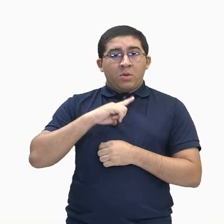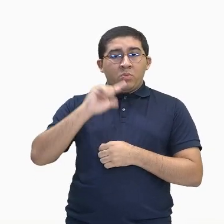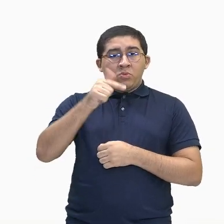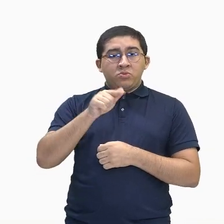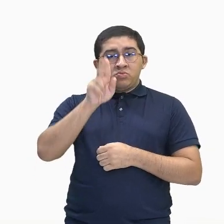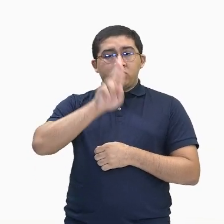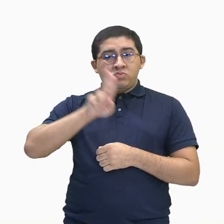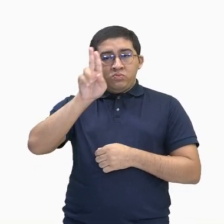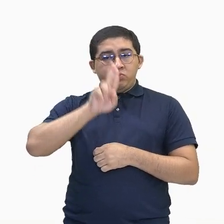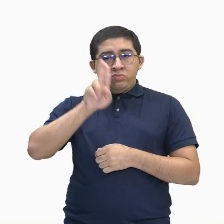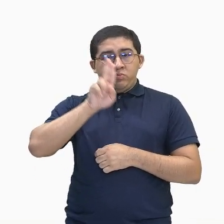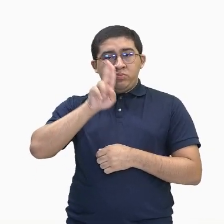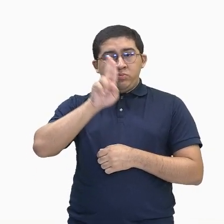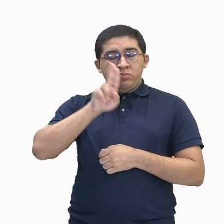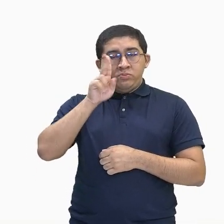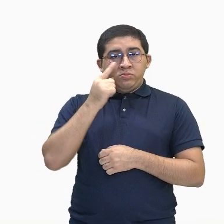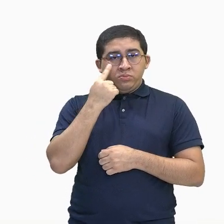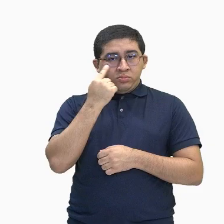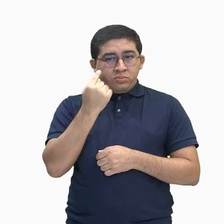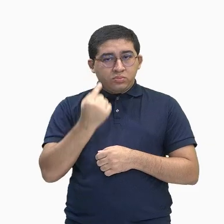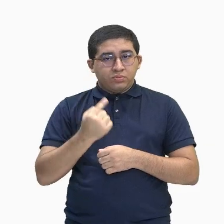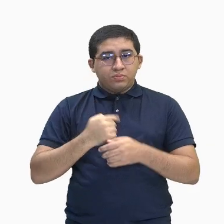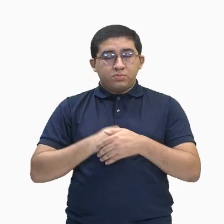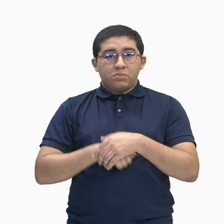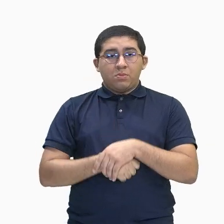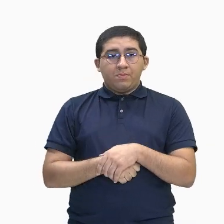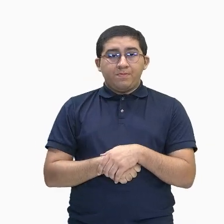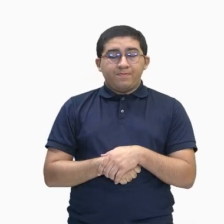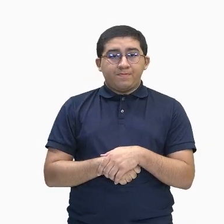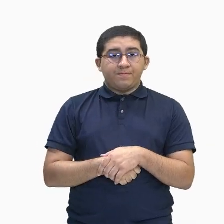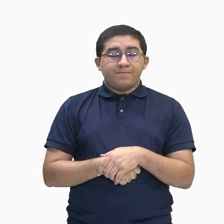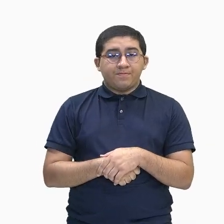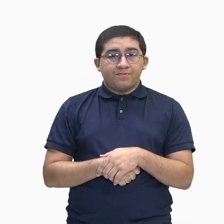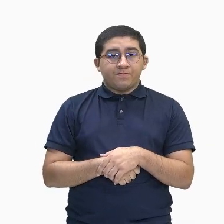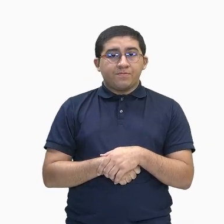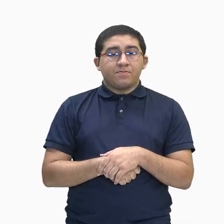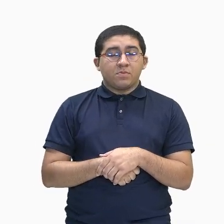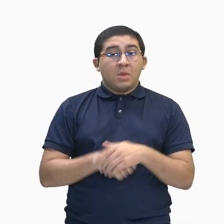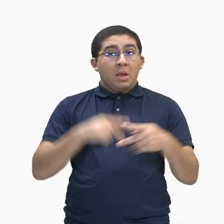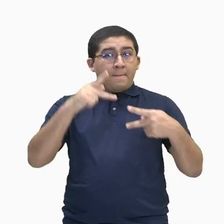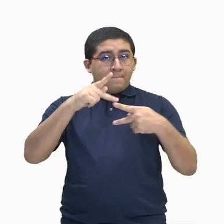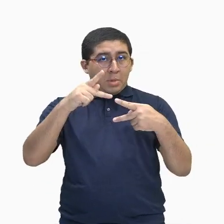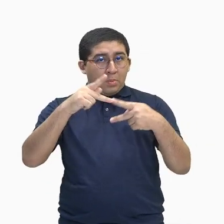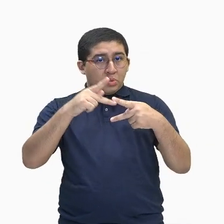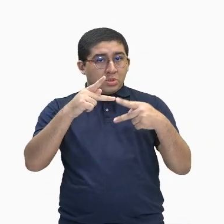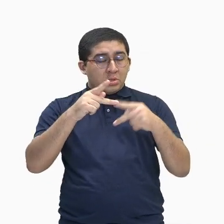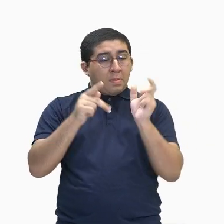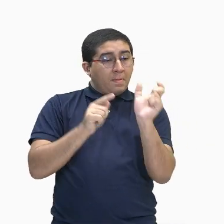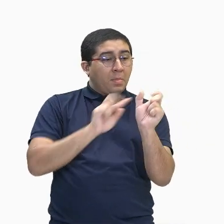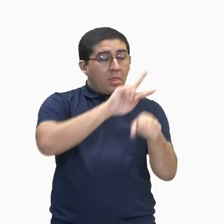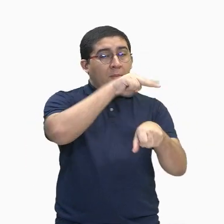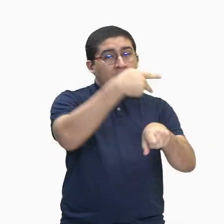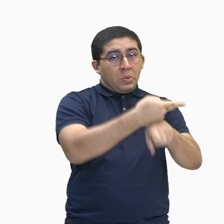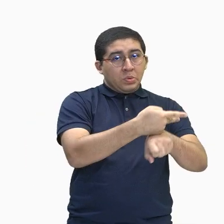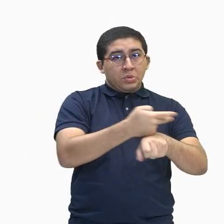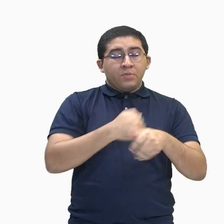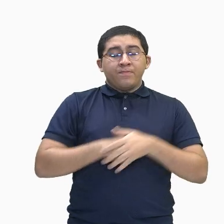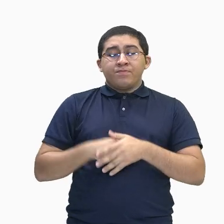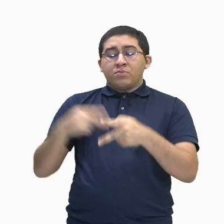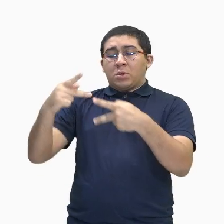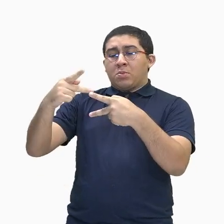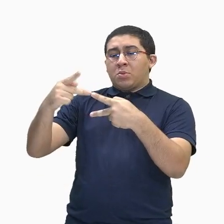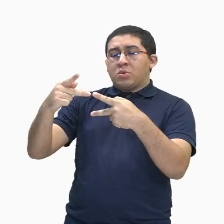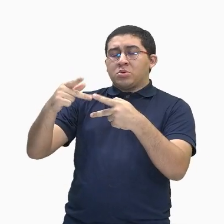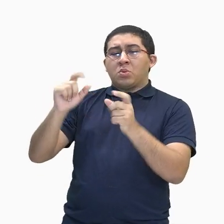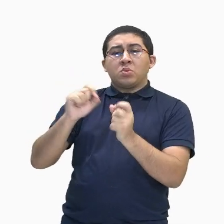interessante. Após preposições, ok? O que são as preposições? Então, vamos